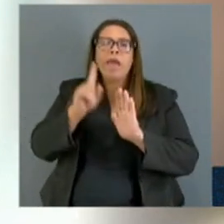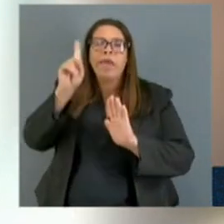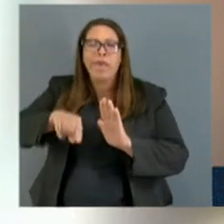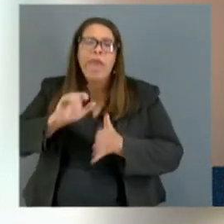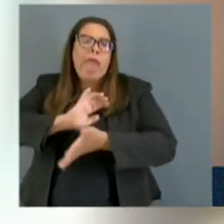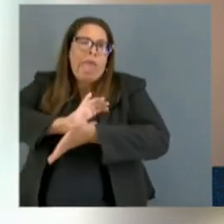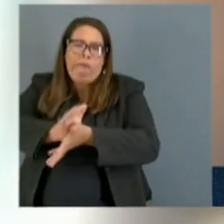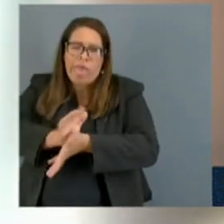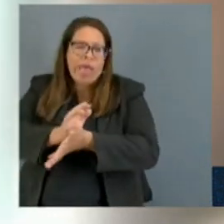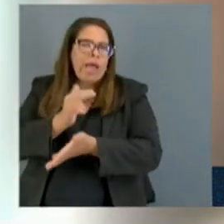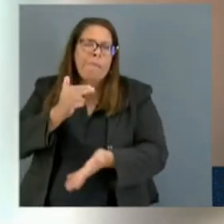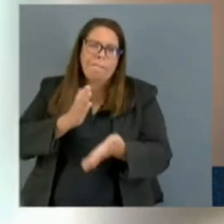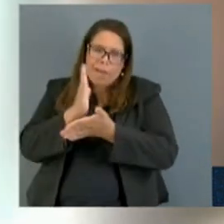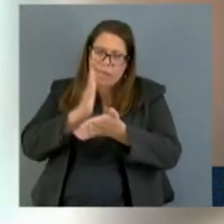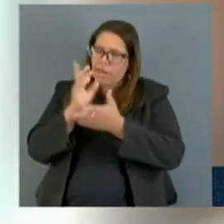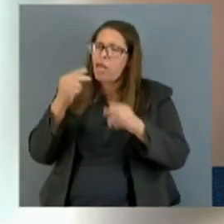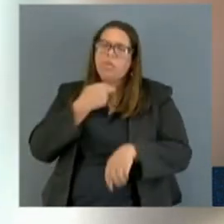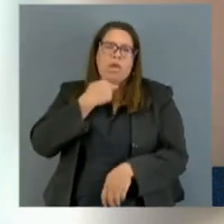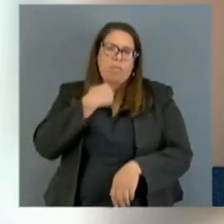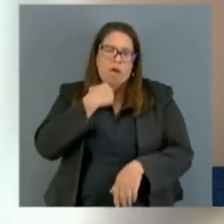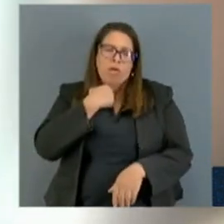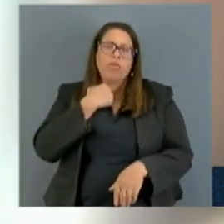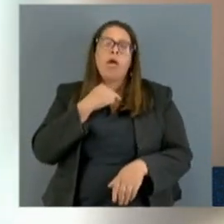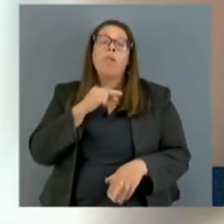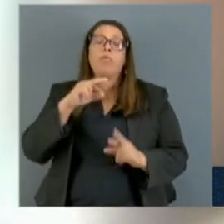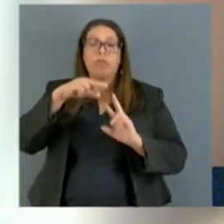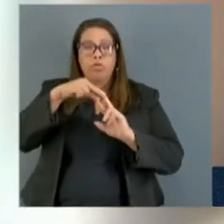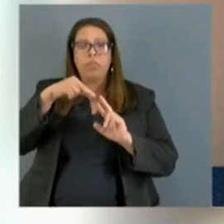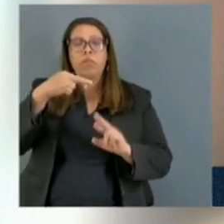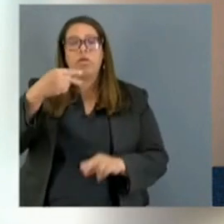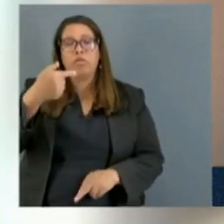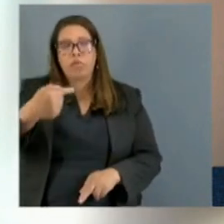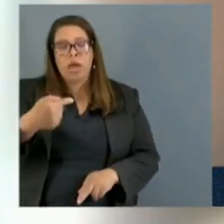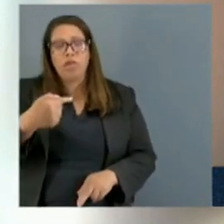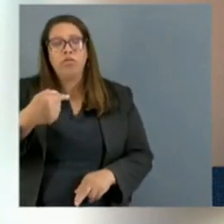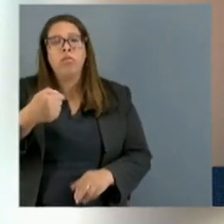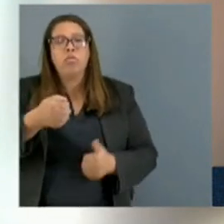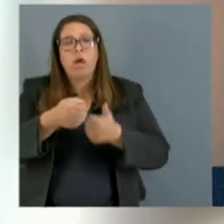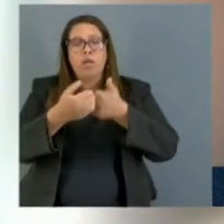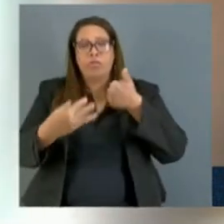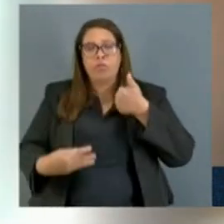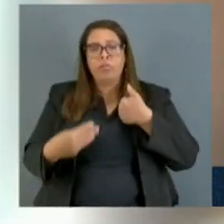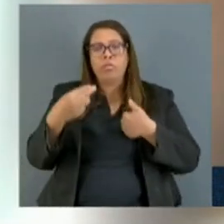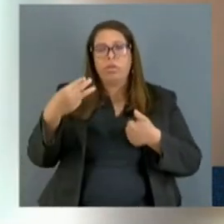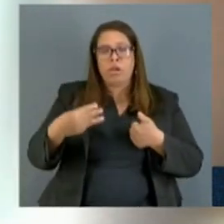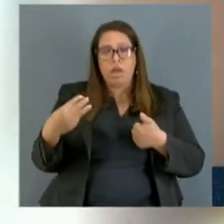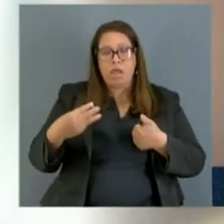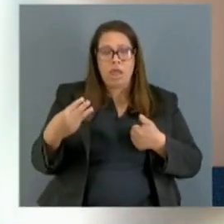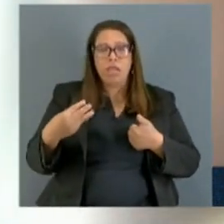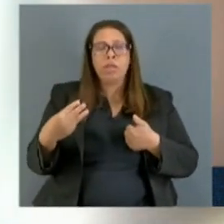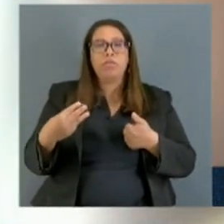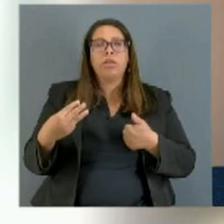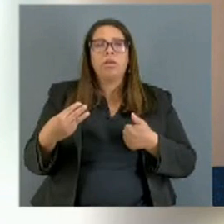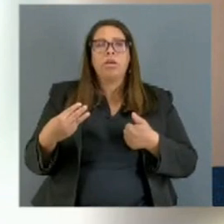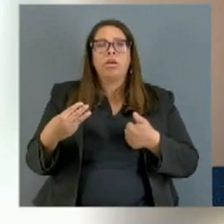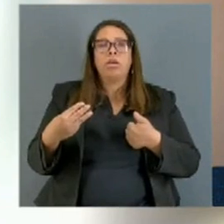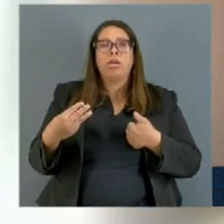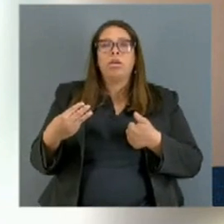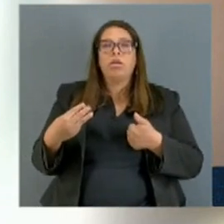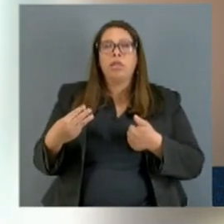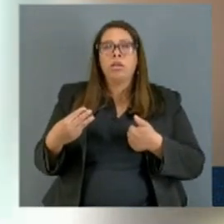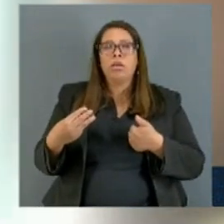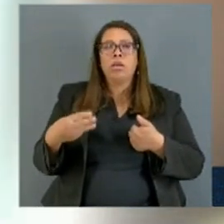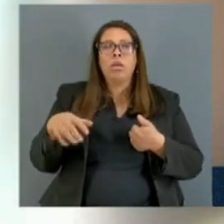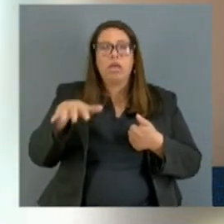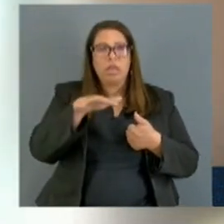discriminatórias. Por isso, é essencial que o inciso 7 do artigo 13 do projeto, que trata de sistemas de identificação biométrica à distância em tempo real em espaços